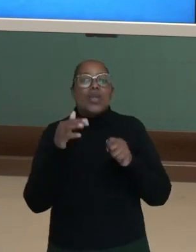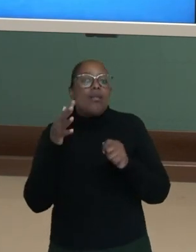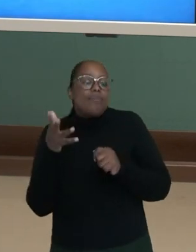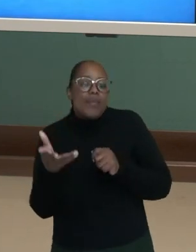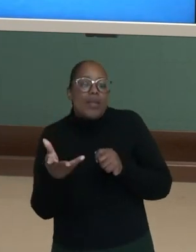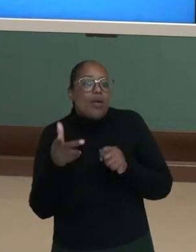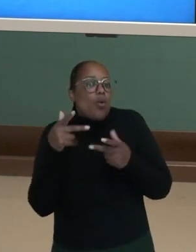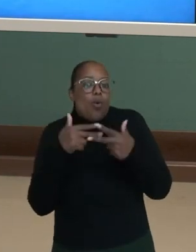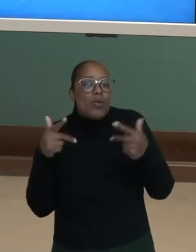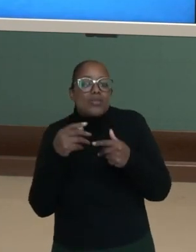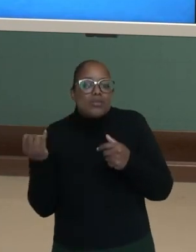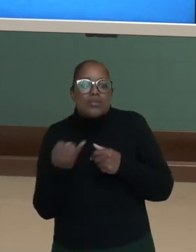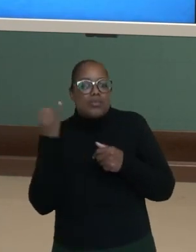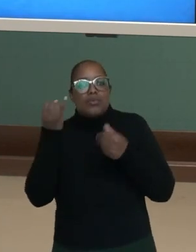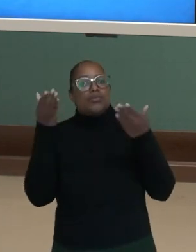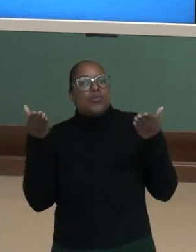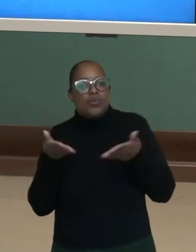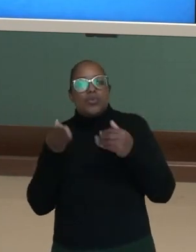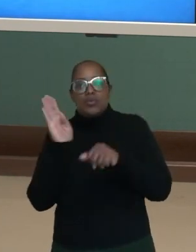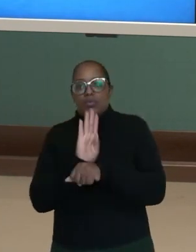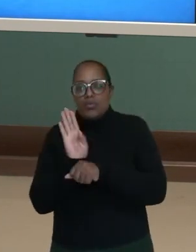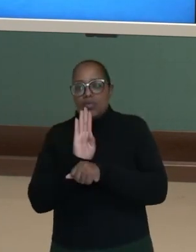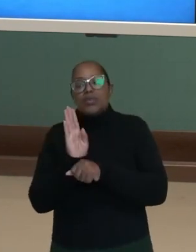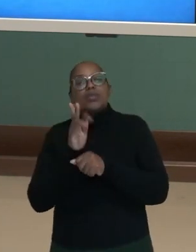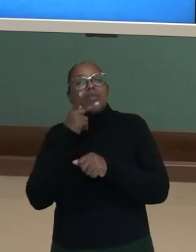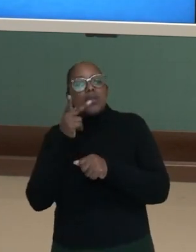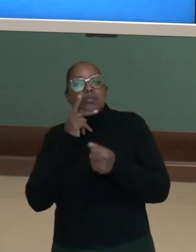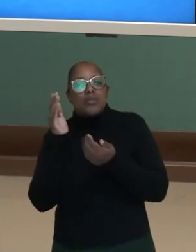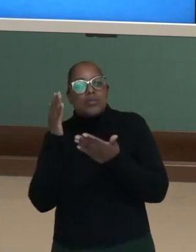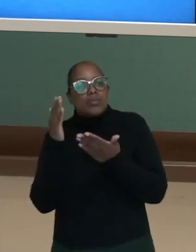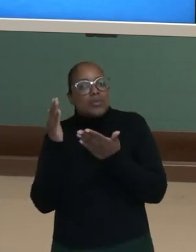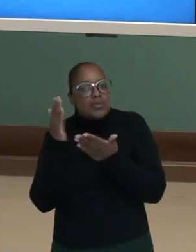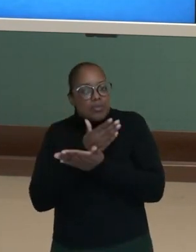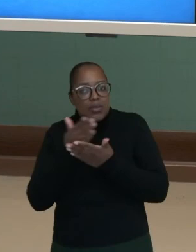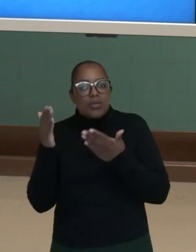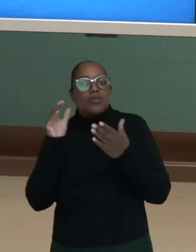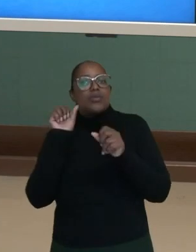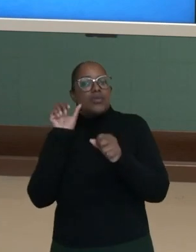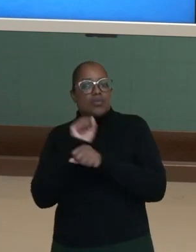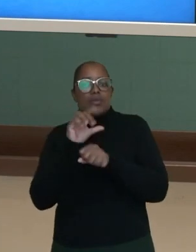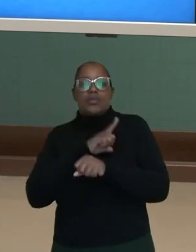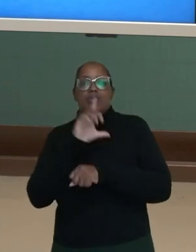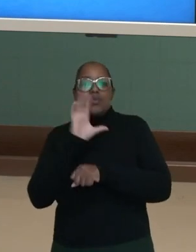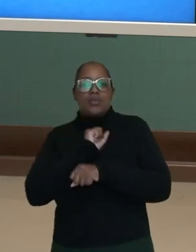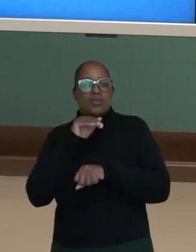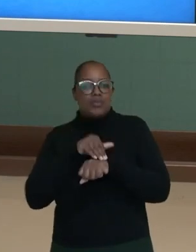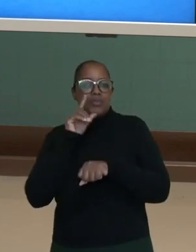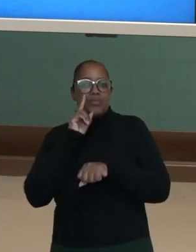evidenciar no planeta. Nesse vídeo falamos sobre separatismo, espero que vocês tenham gostado. Até breve.